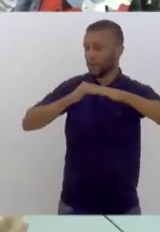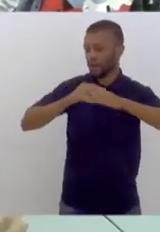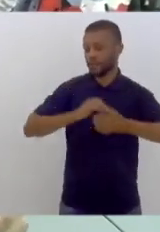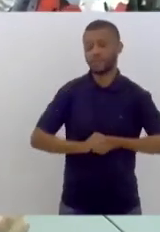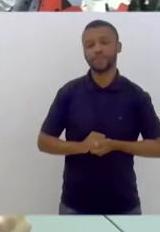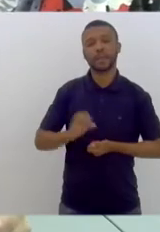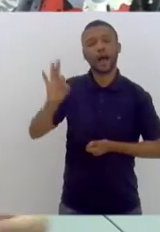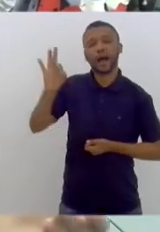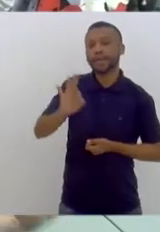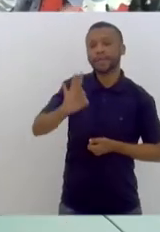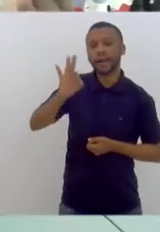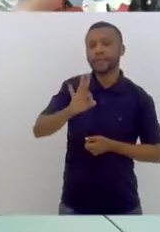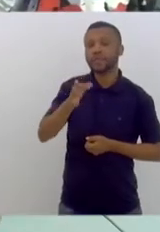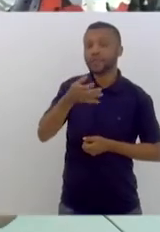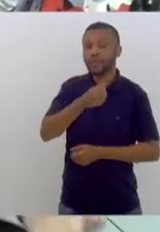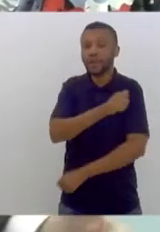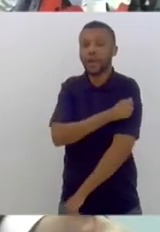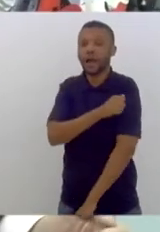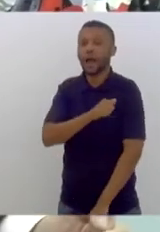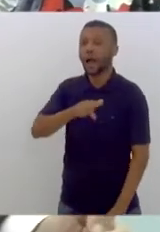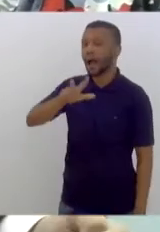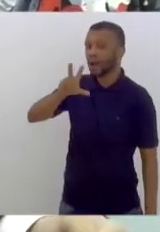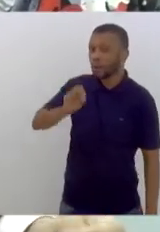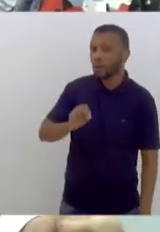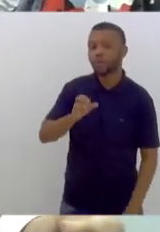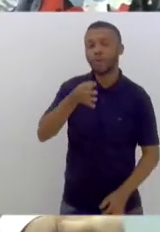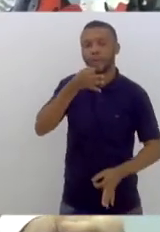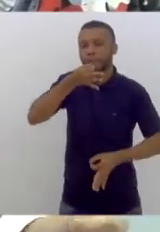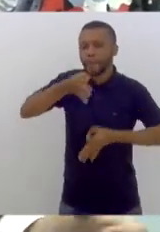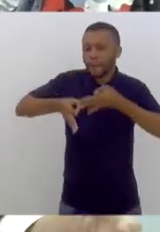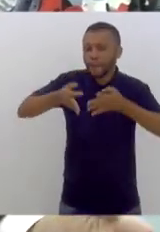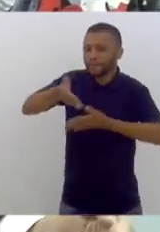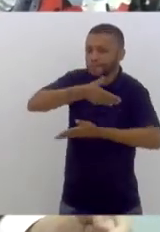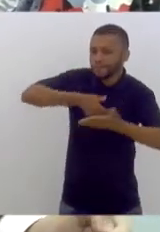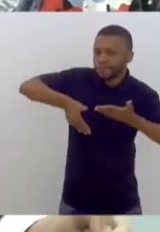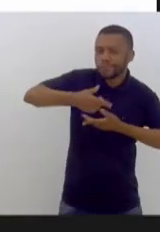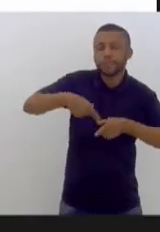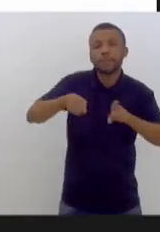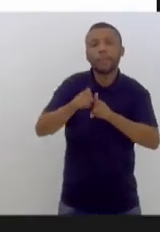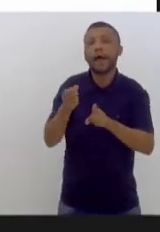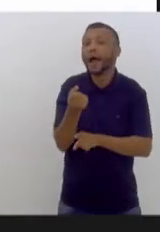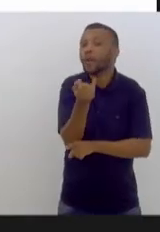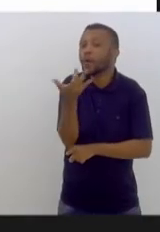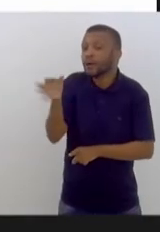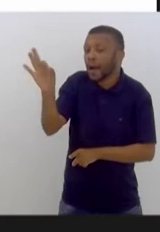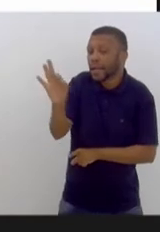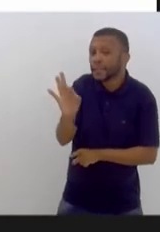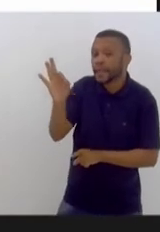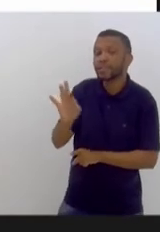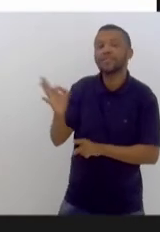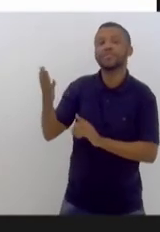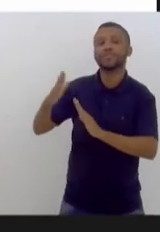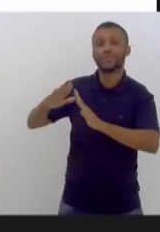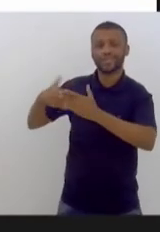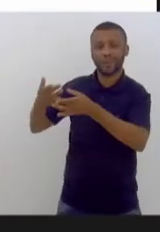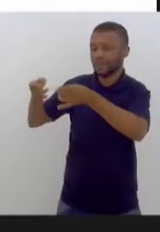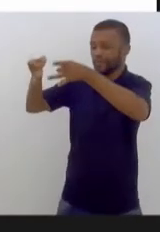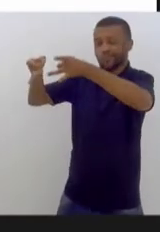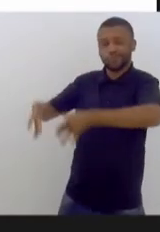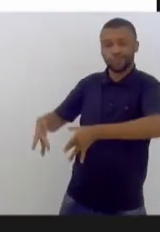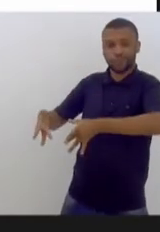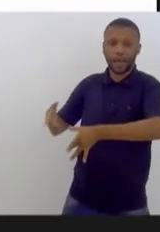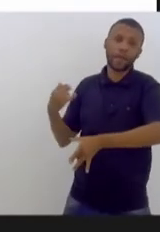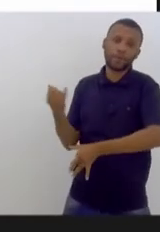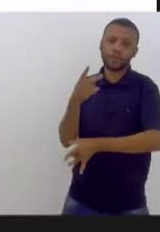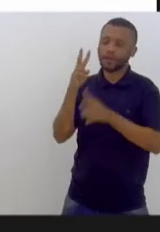dos alunos, a taxa de abandono e reprovação, isso também é fundamental, olhar para esse dado de uma maneira bastante crítica e